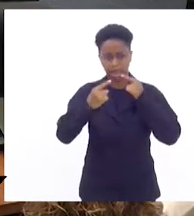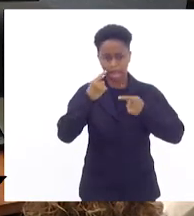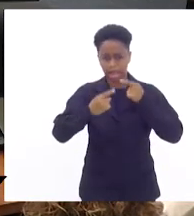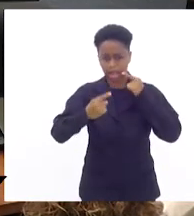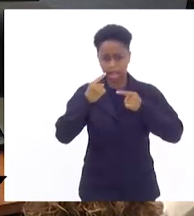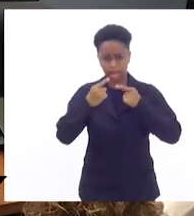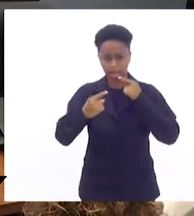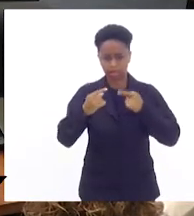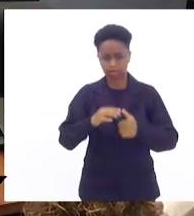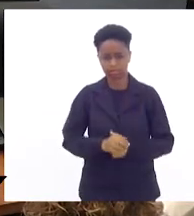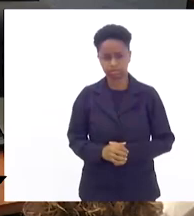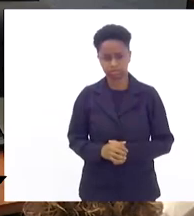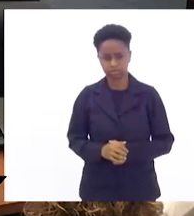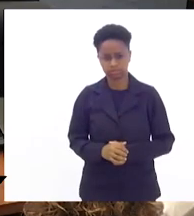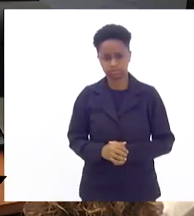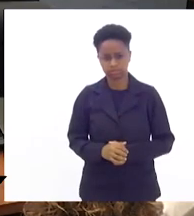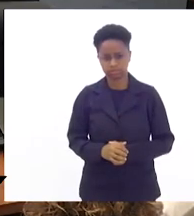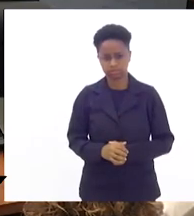Eu sei que é da EGEA.